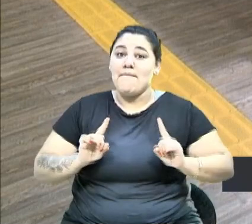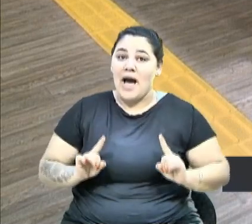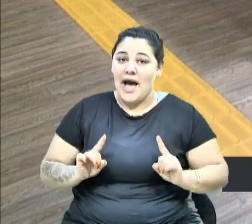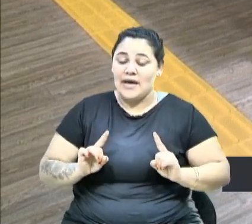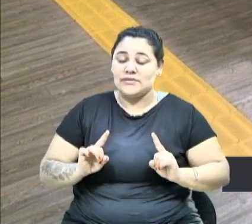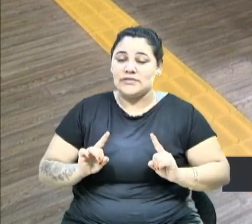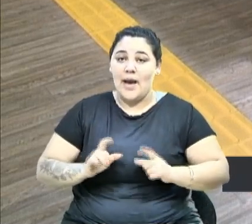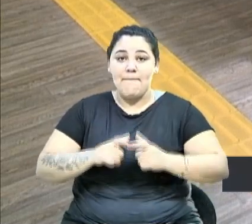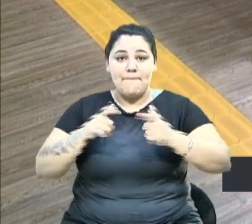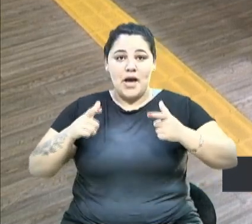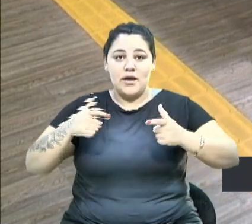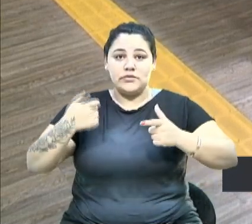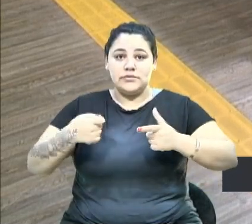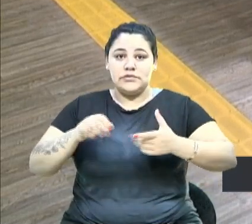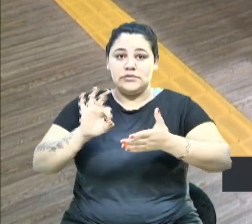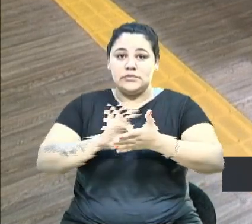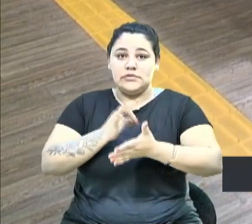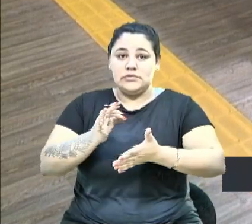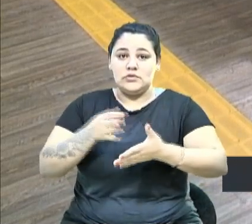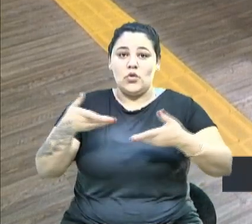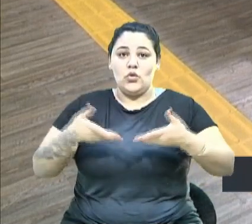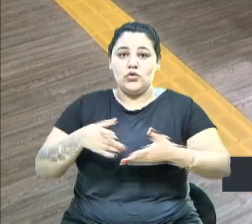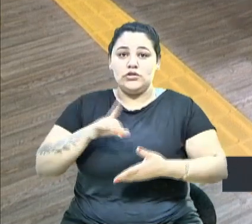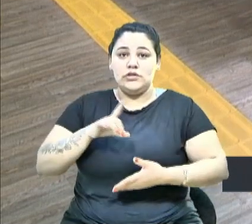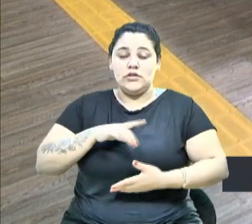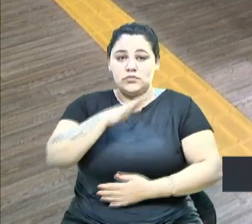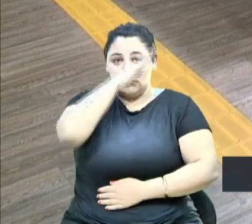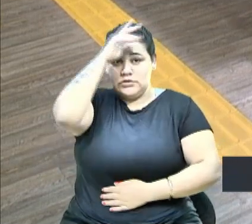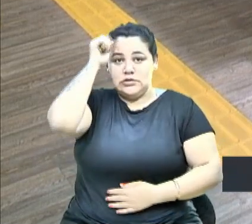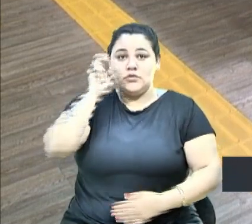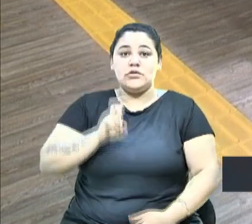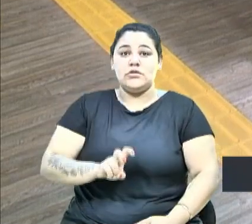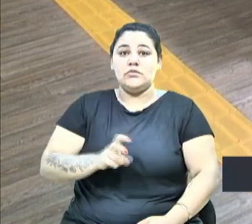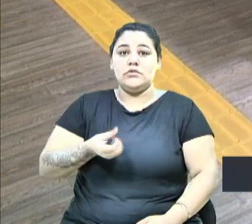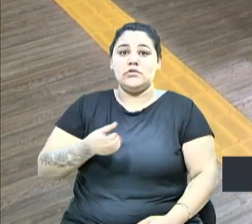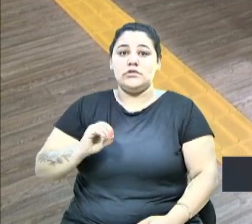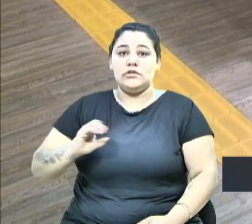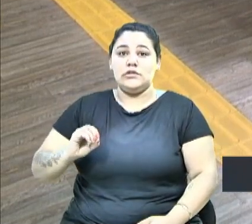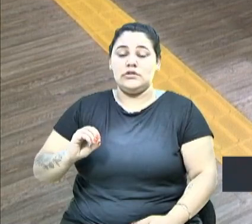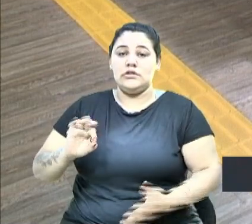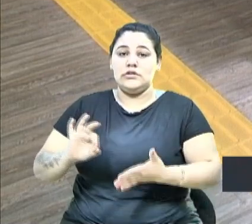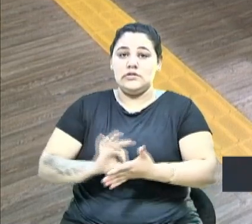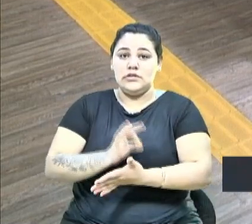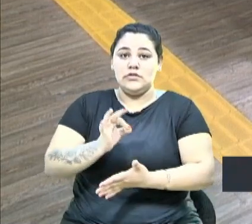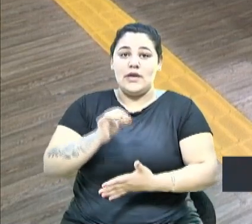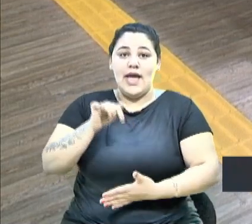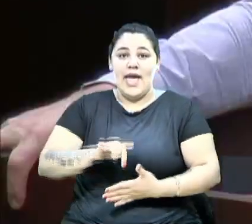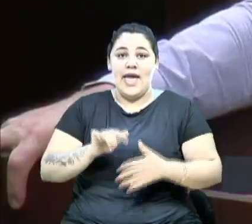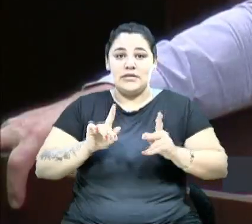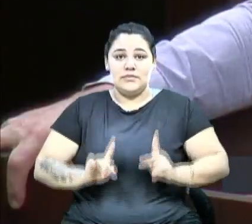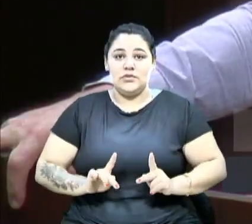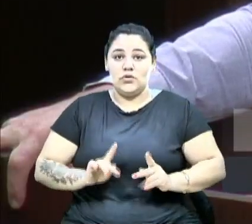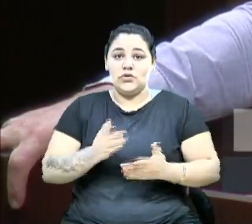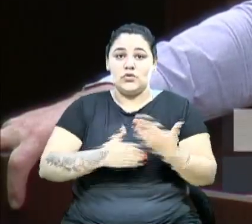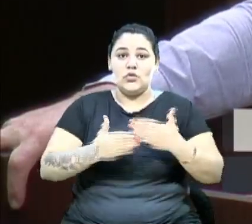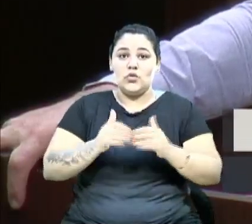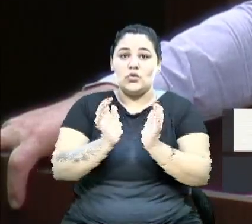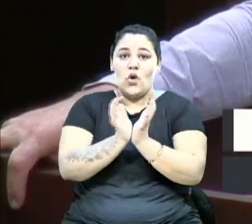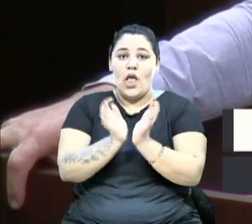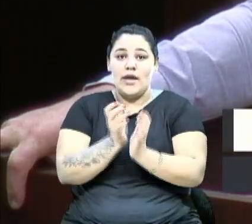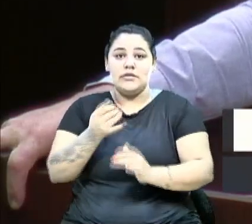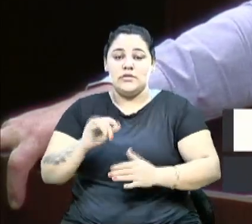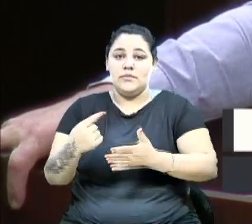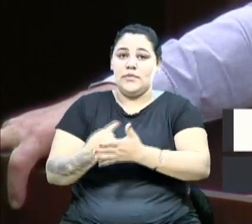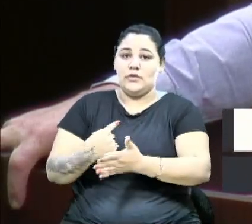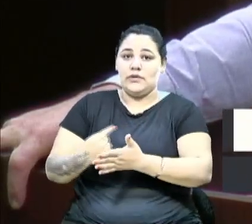no município 5.600 inscritos. Essas pessoas que estão inscritas, os nobres colegas, se perguntarem,